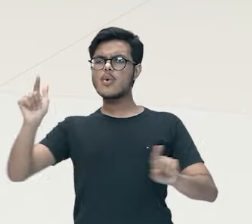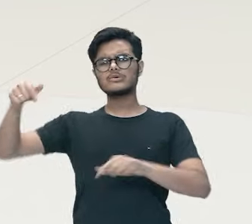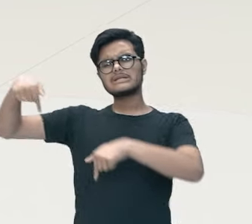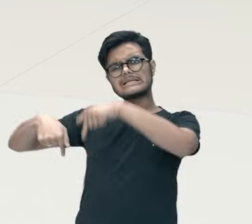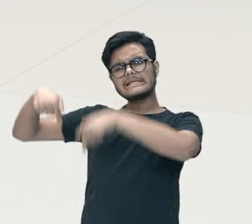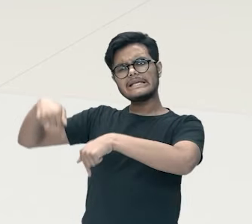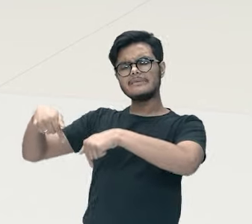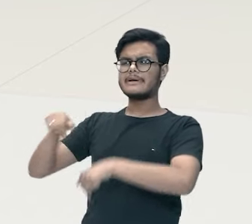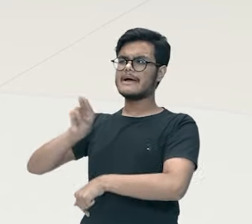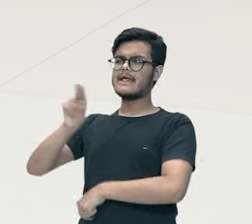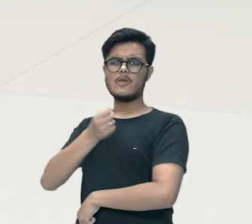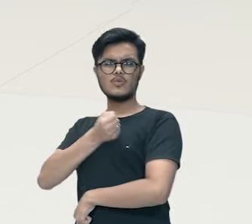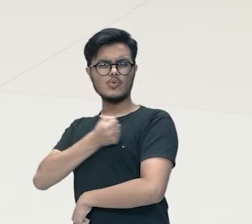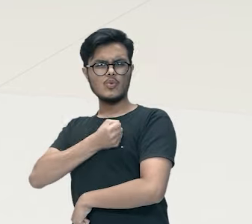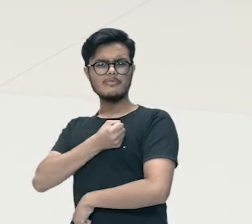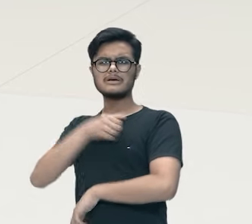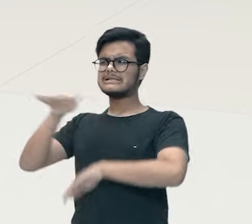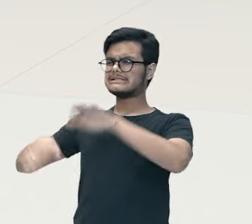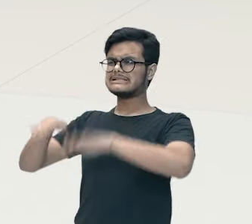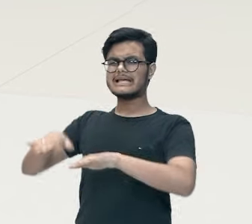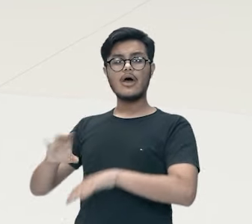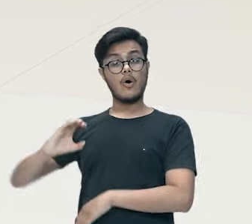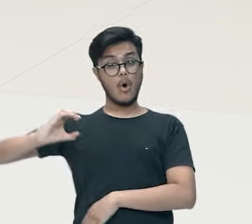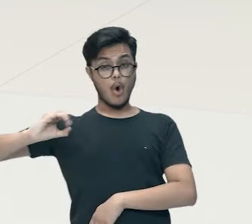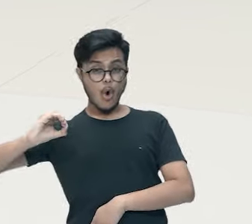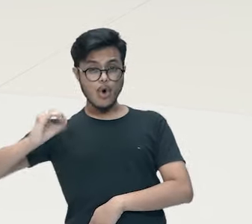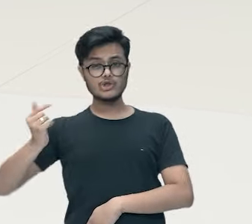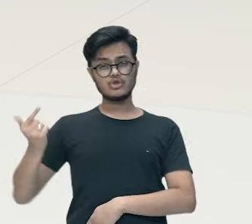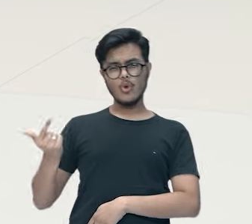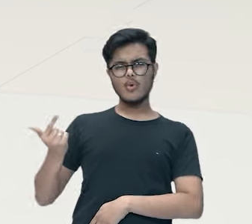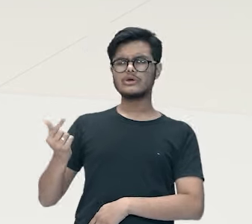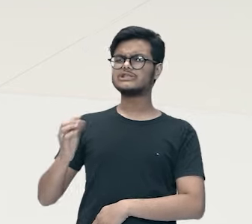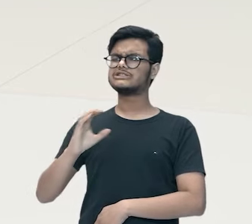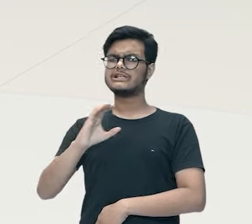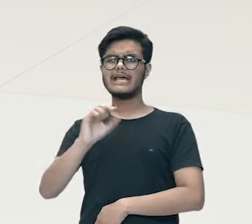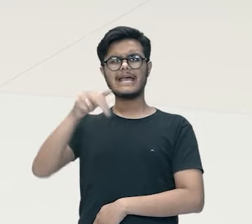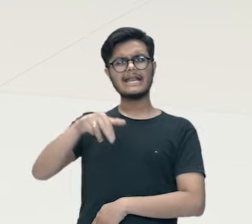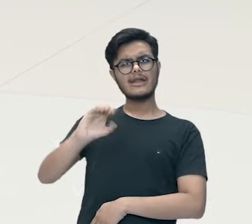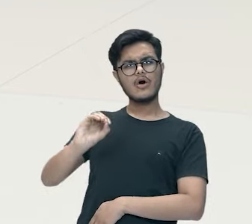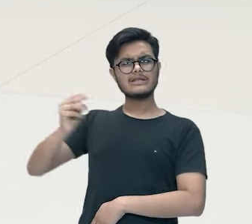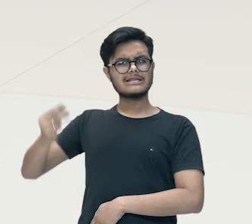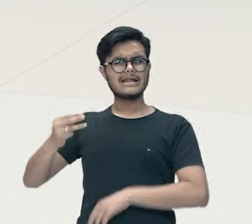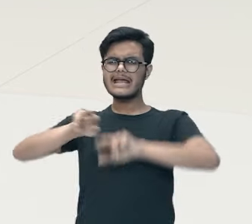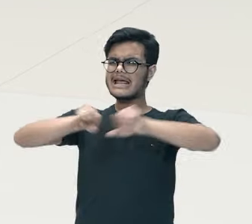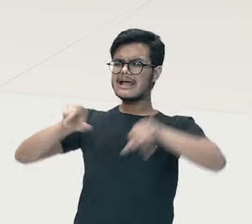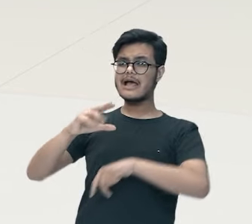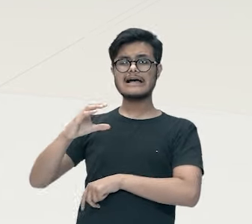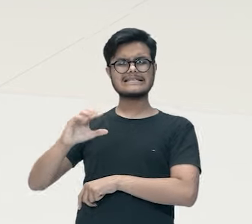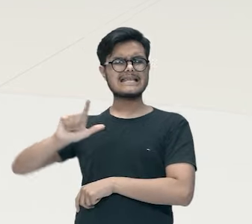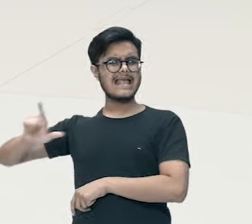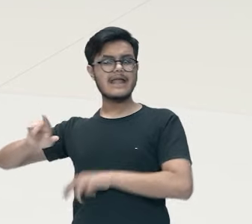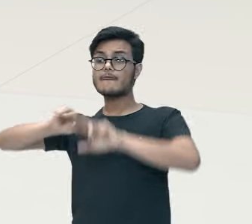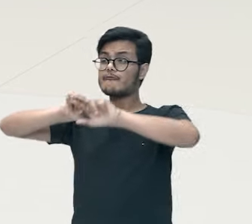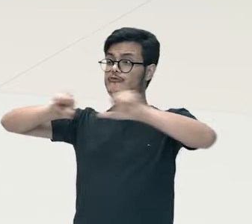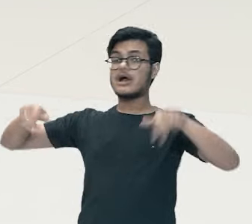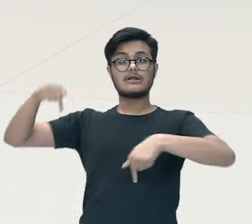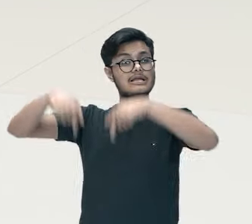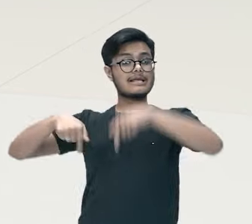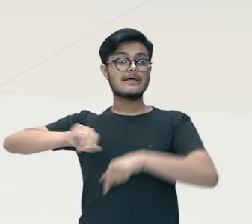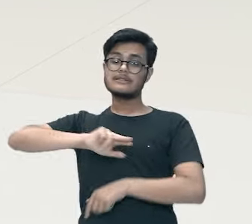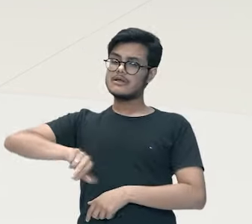elemento, seja ele o oxigênio, nitrogênio, cloro, qualquer outro, deixa de ser um hidrocarboneto